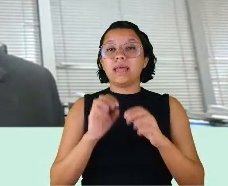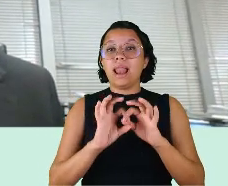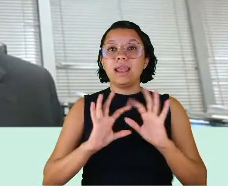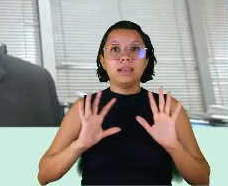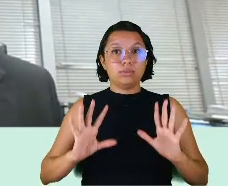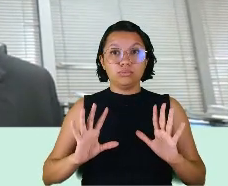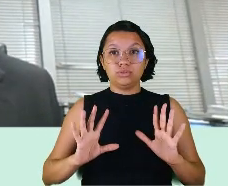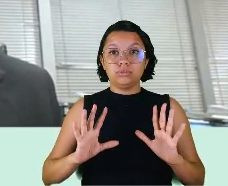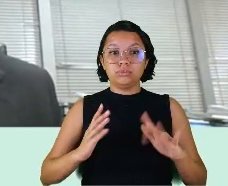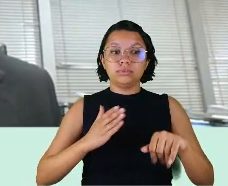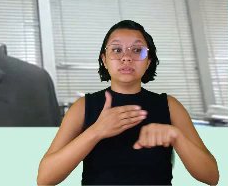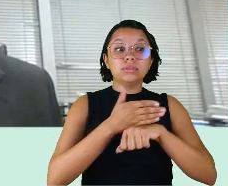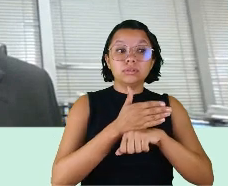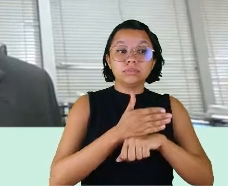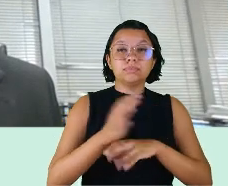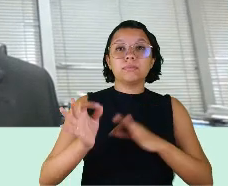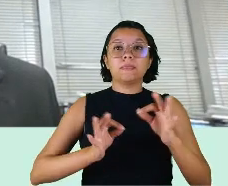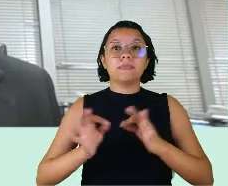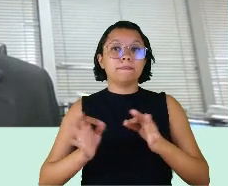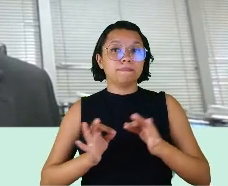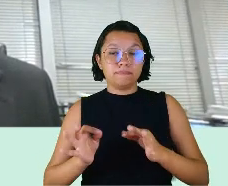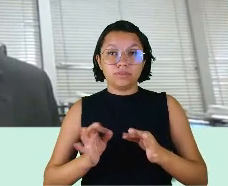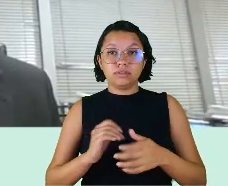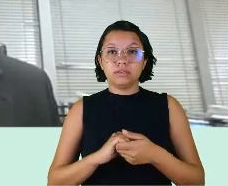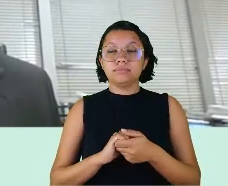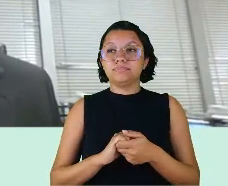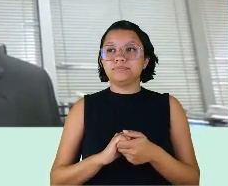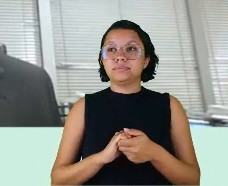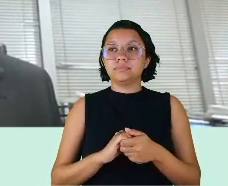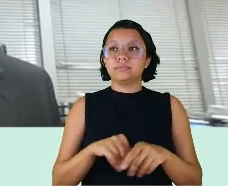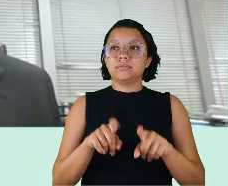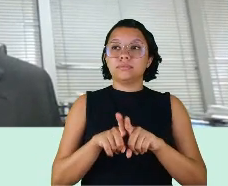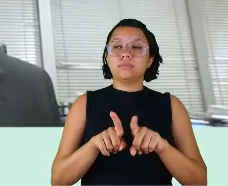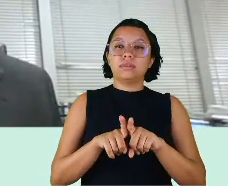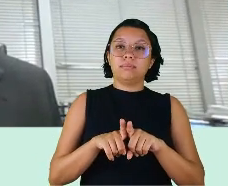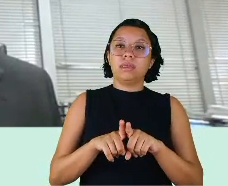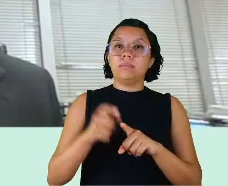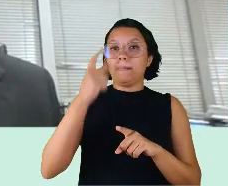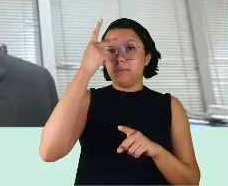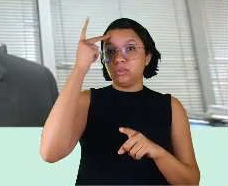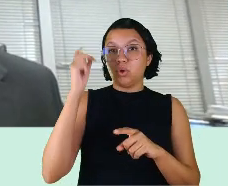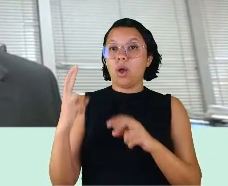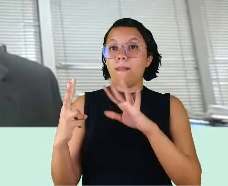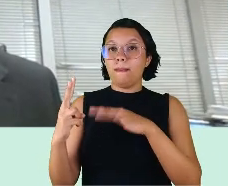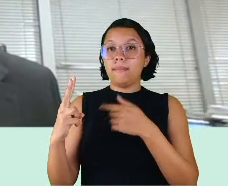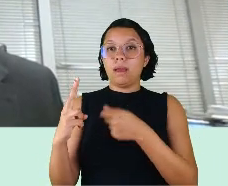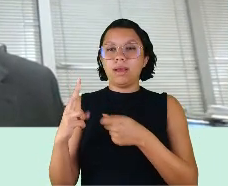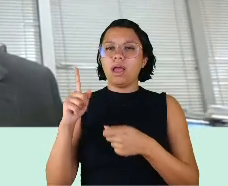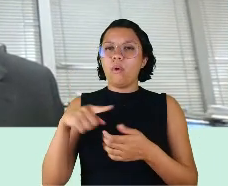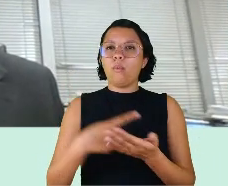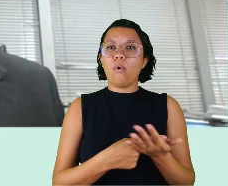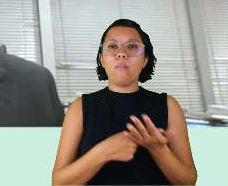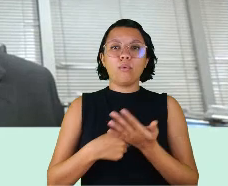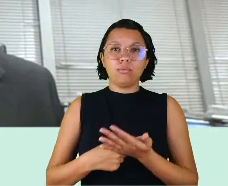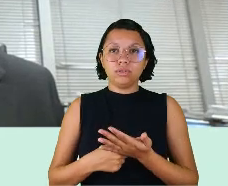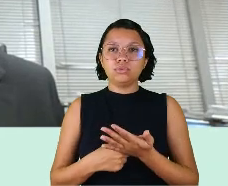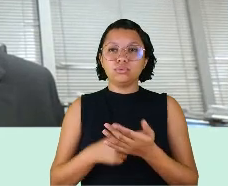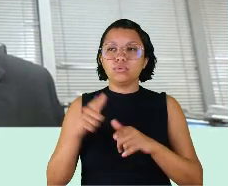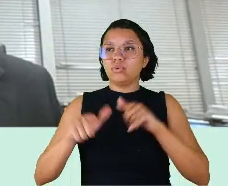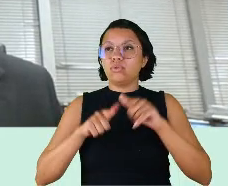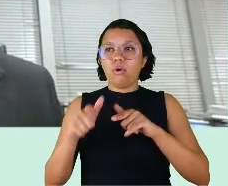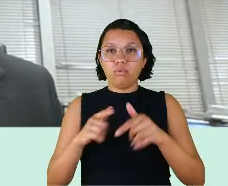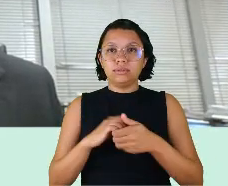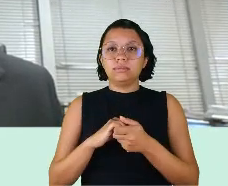disponível. Essa disponibilidade para gerenciar, para a jurisdição e para os jurisdicionados é um compromisso com a carreira, né,